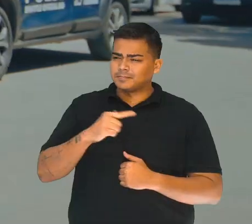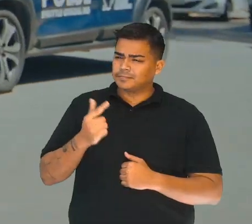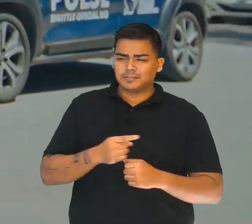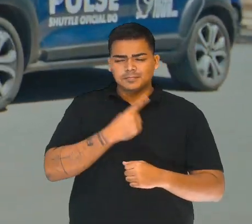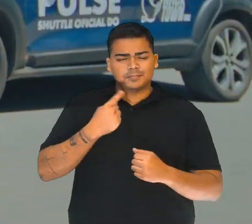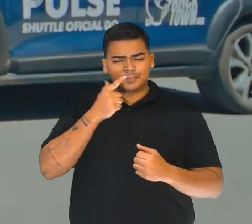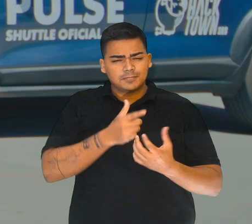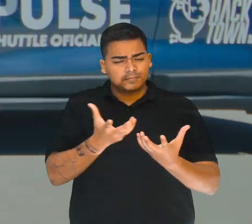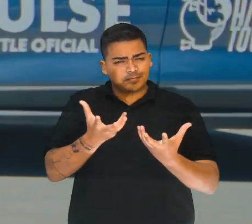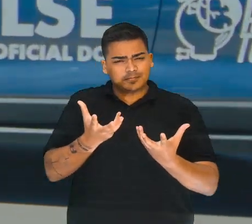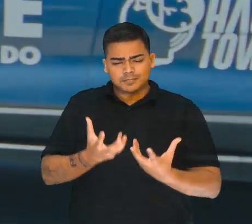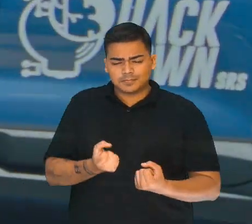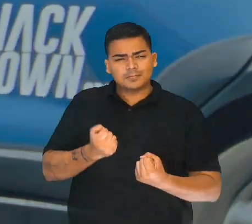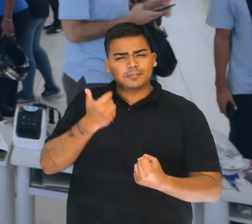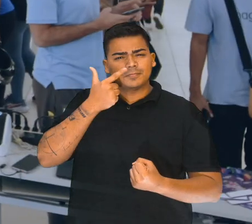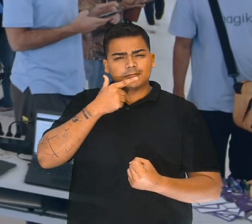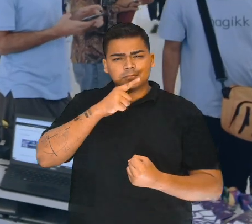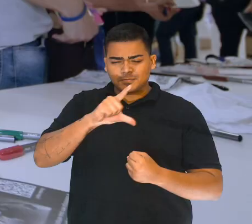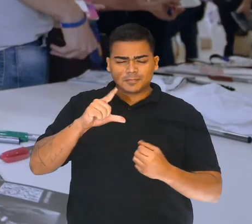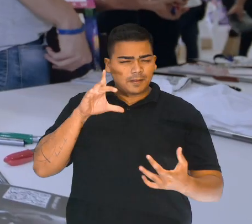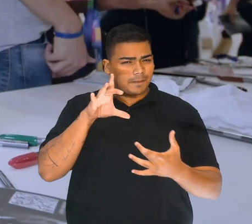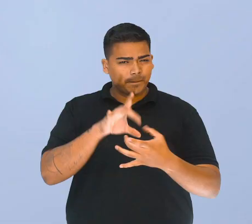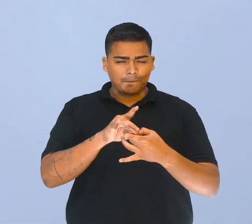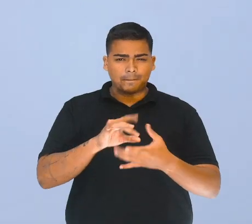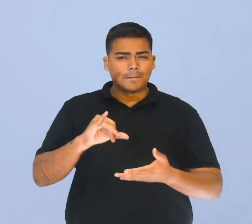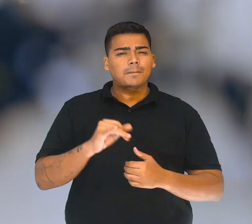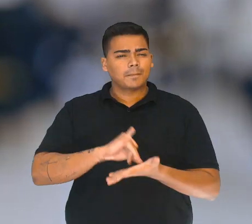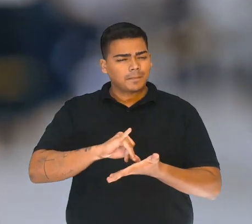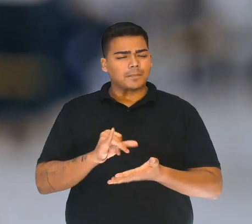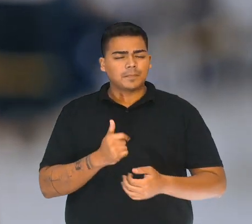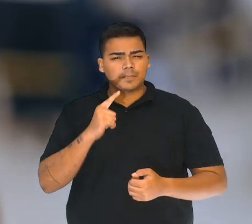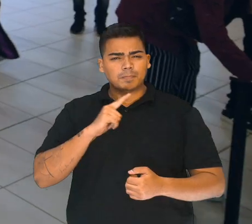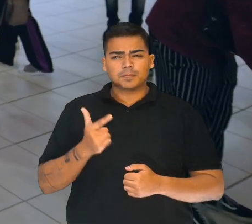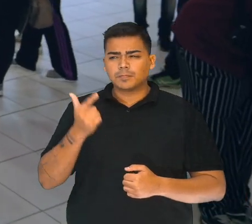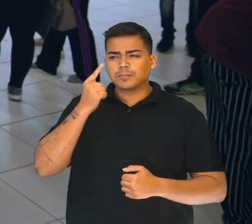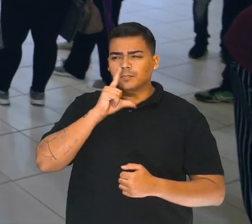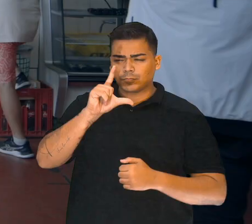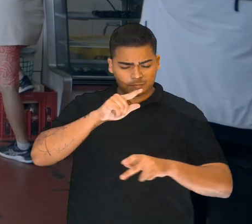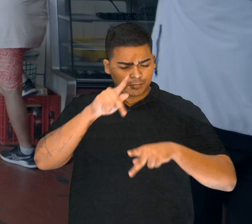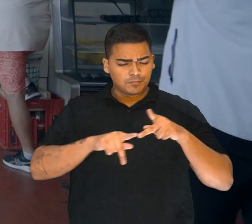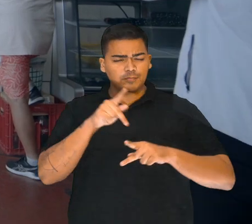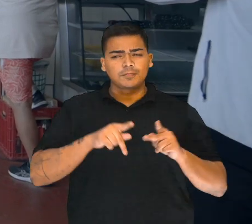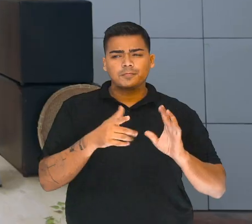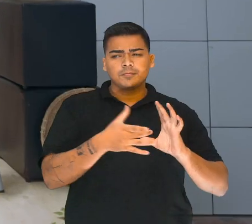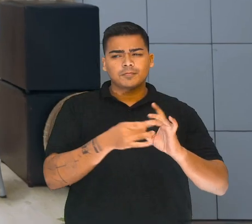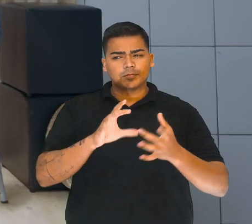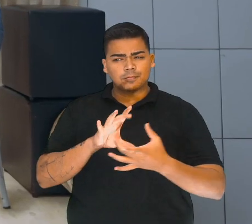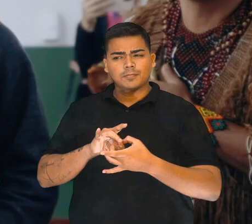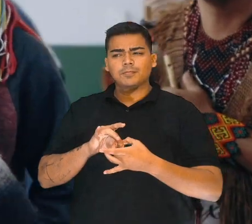abraçou o Hacktown, que iluminou e batizou o Hacktown. A acolhida do mineiro,